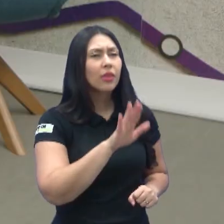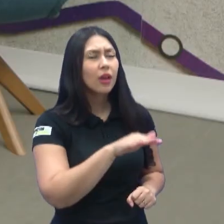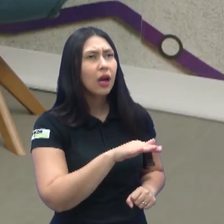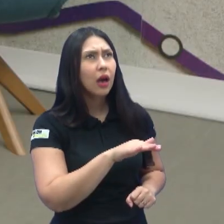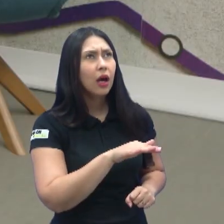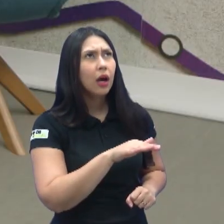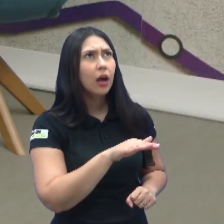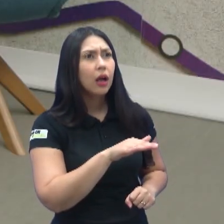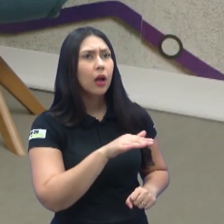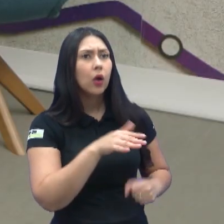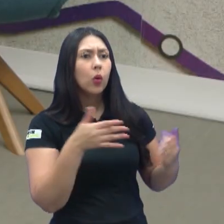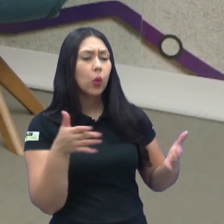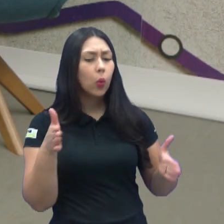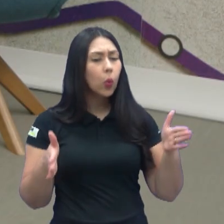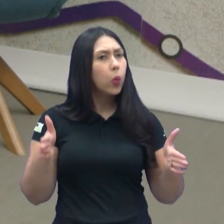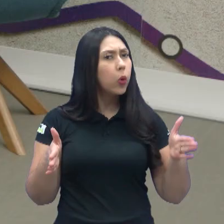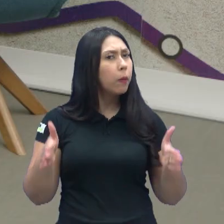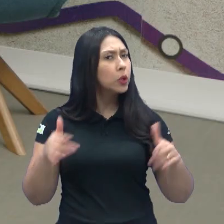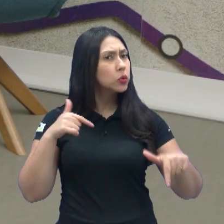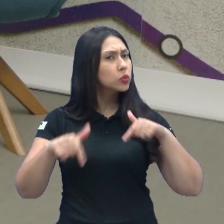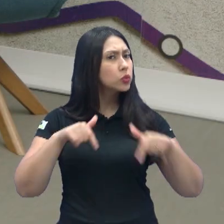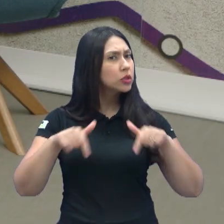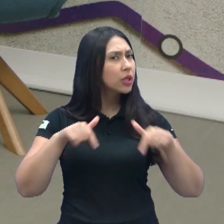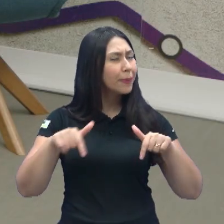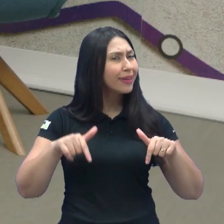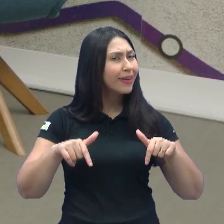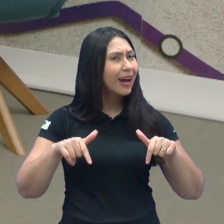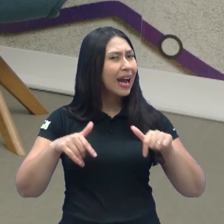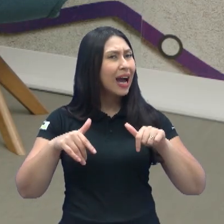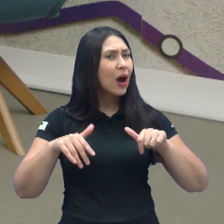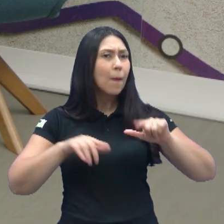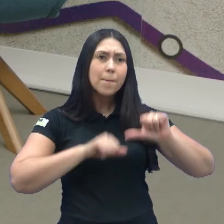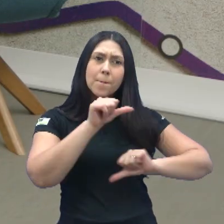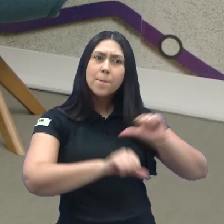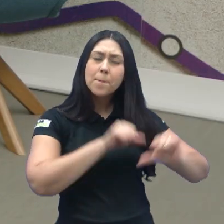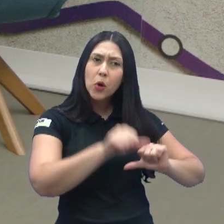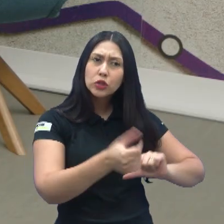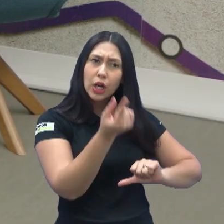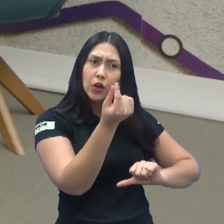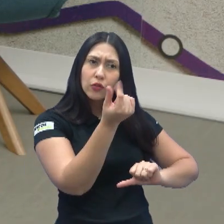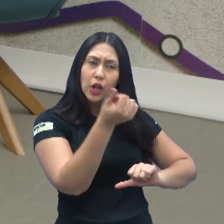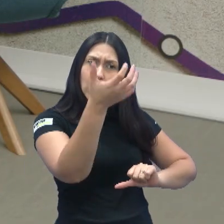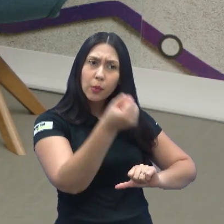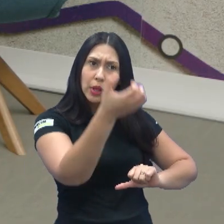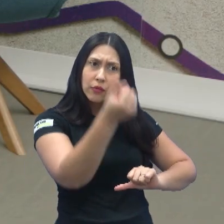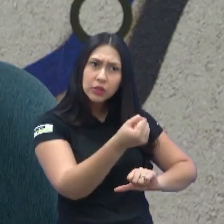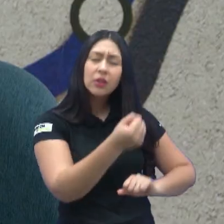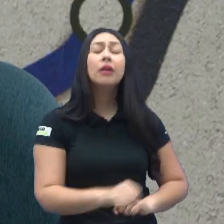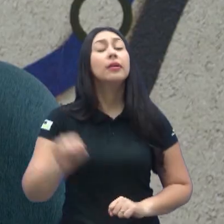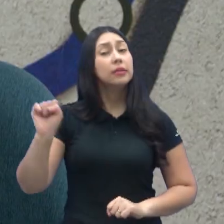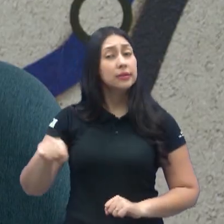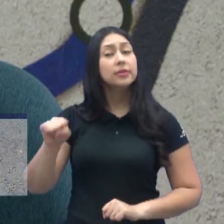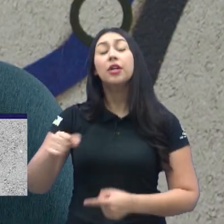o tempo de contribuição influencia o valor do benefício? Influencia, sim, porque quanto mais tempo